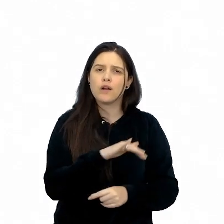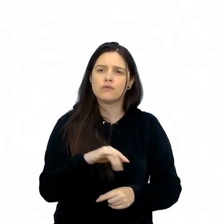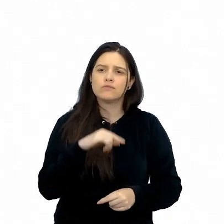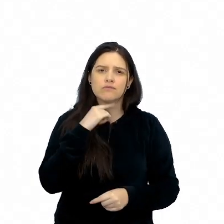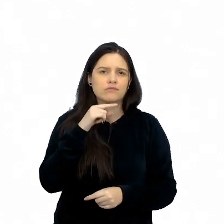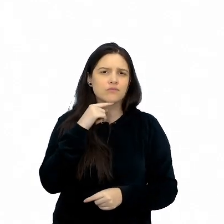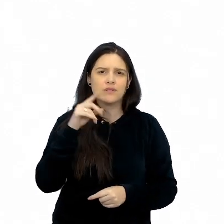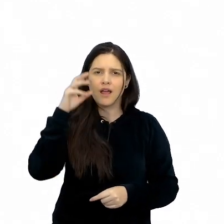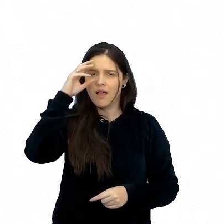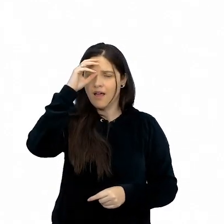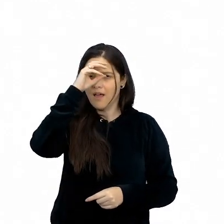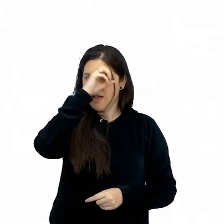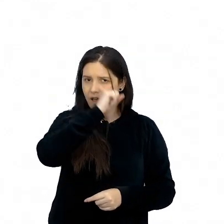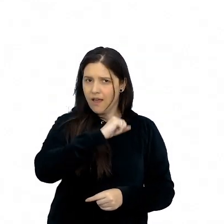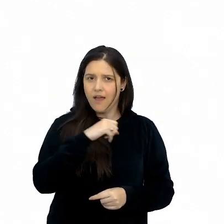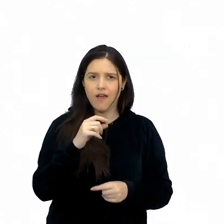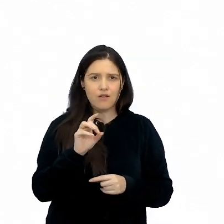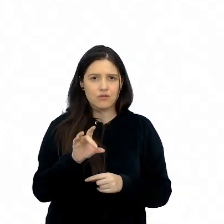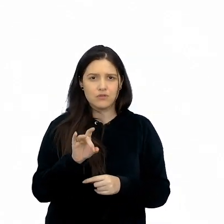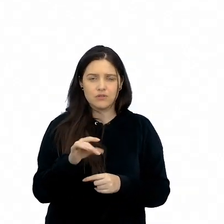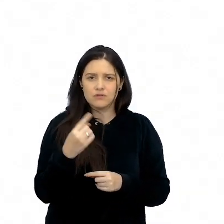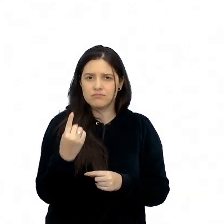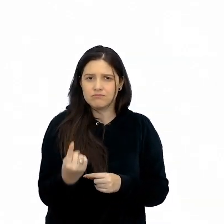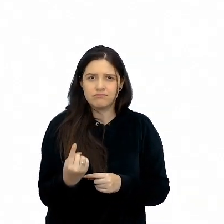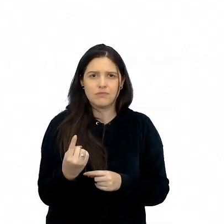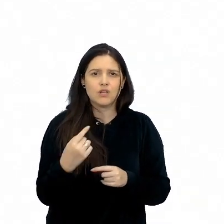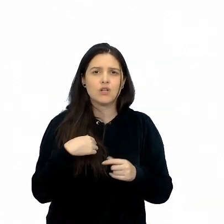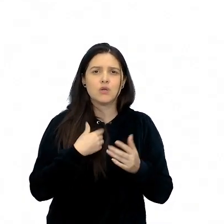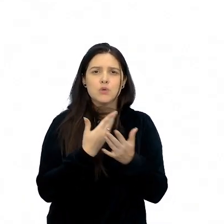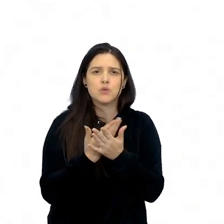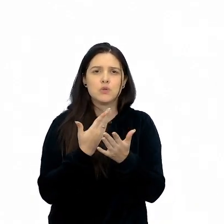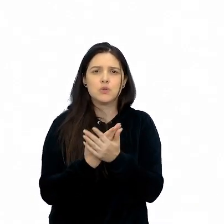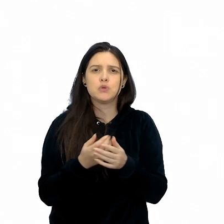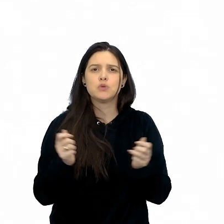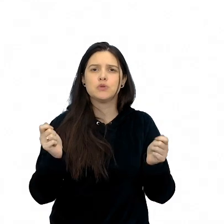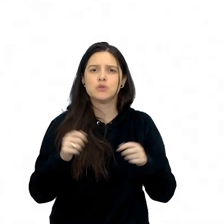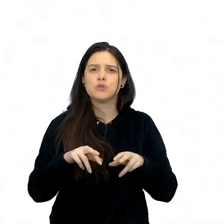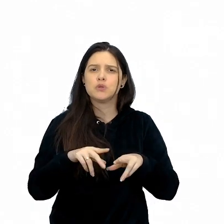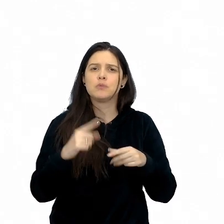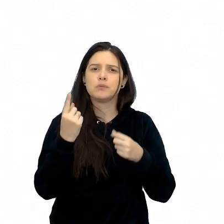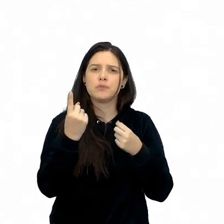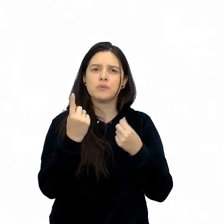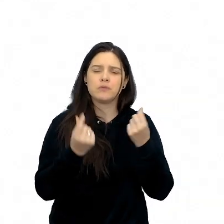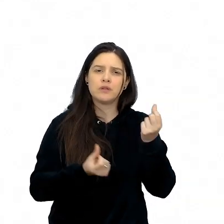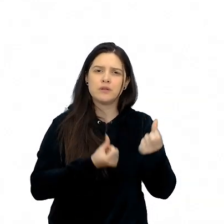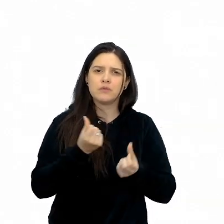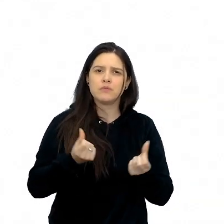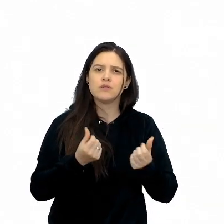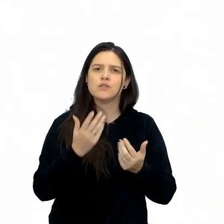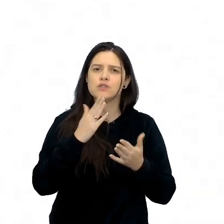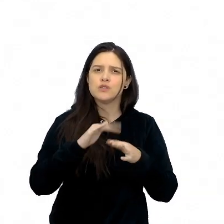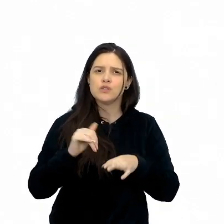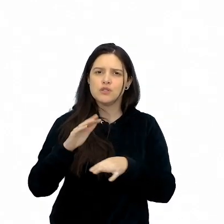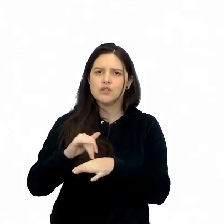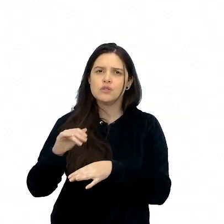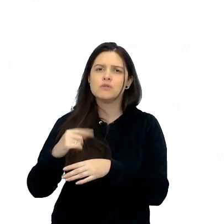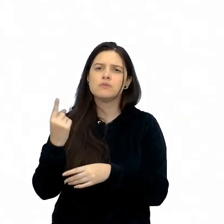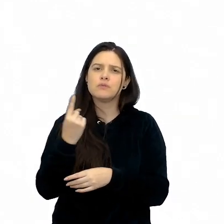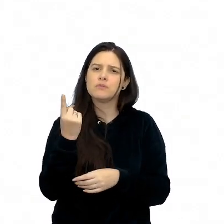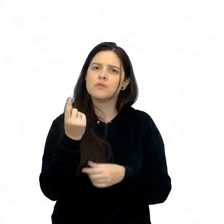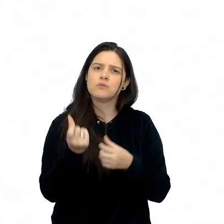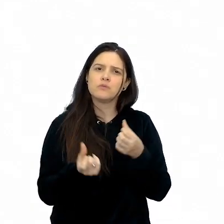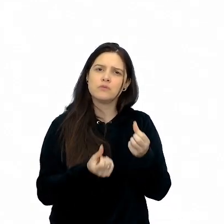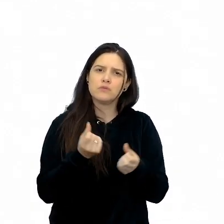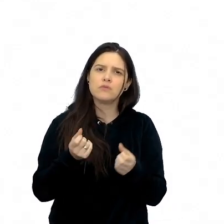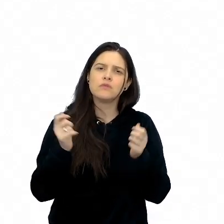já pensar que nós estamos apenas conhecendo esse estudante, nós já conhecemos ele um bimestre, estamos fechando o nosso segundo bimestre e a gente tem que